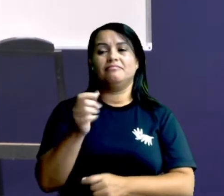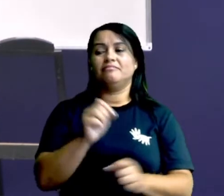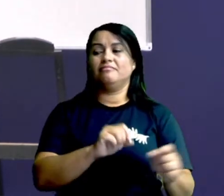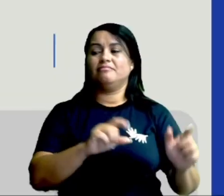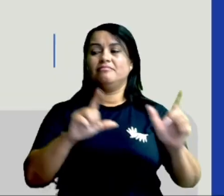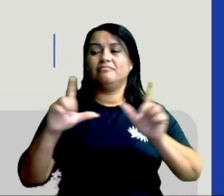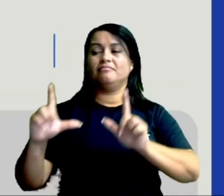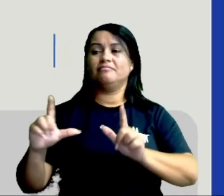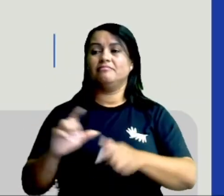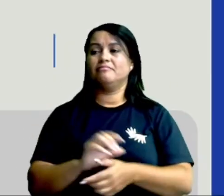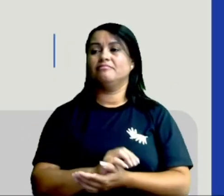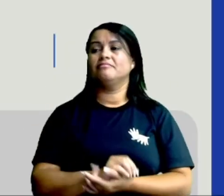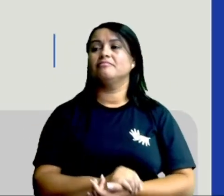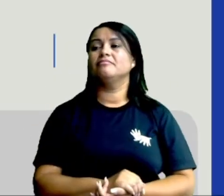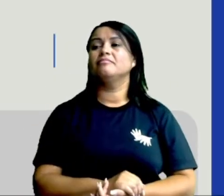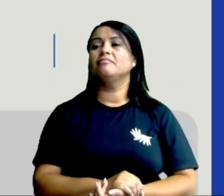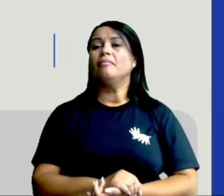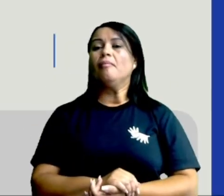tela?